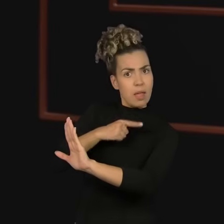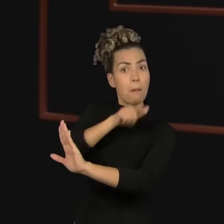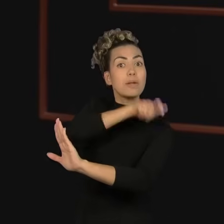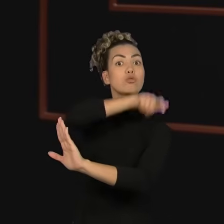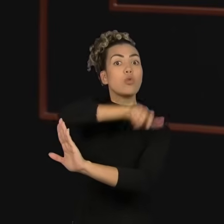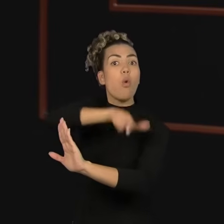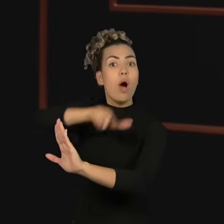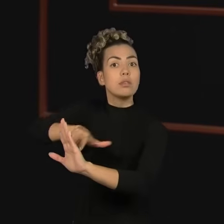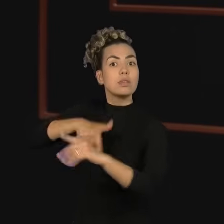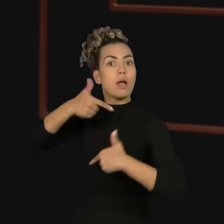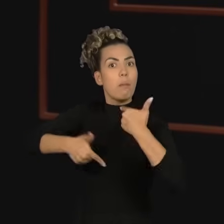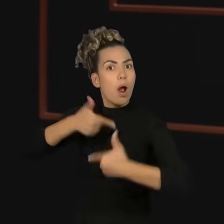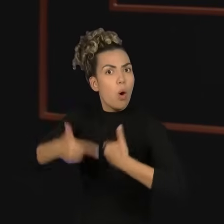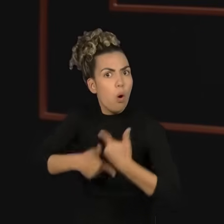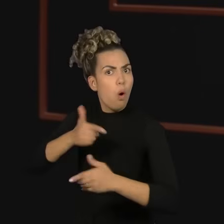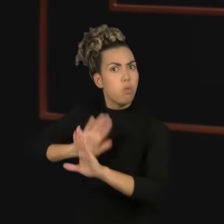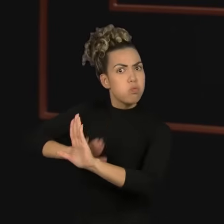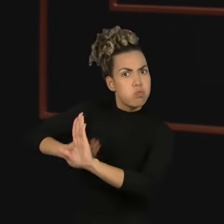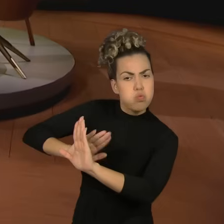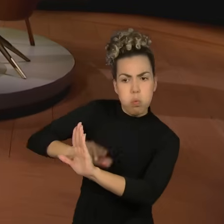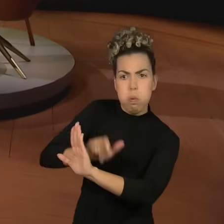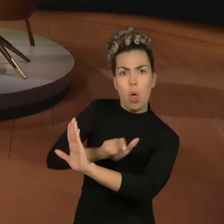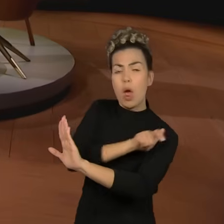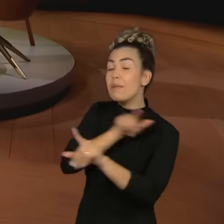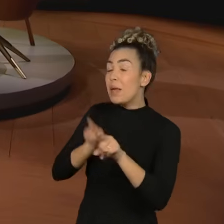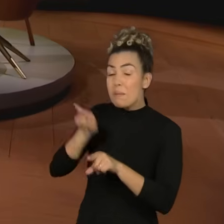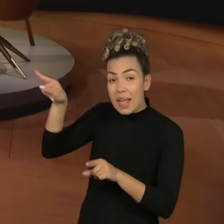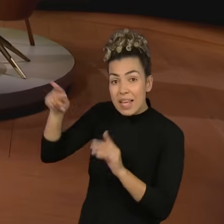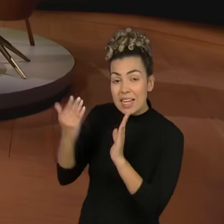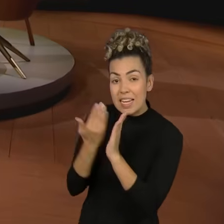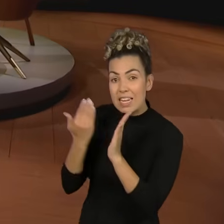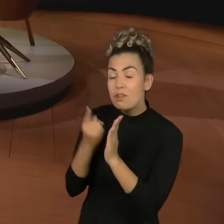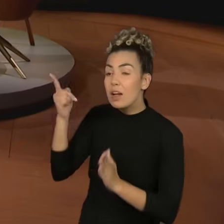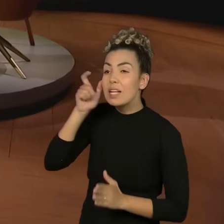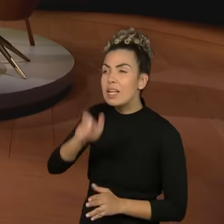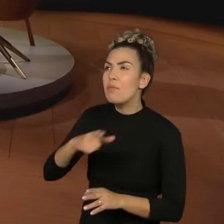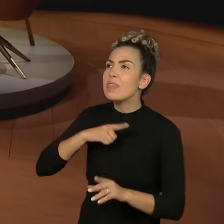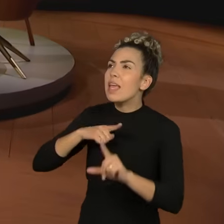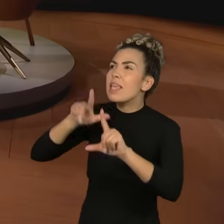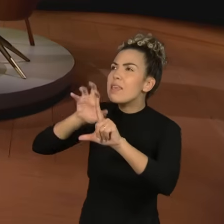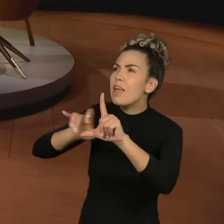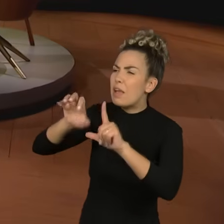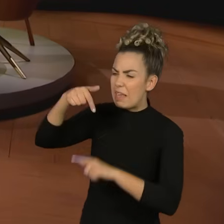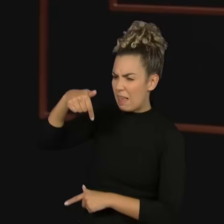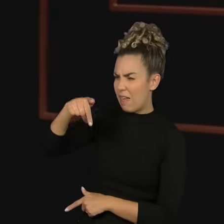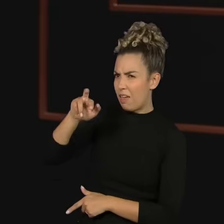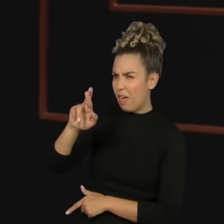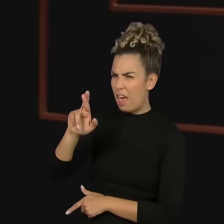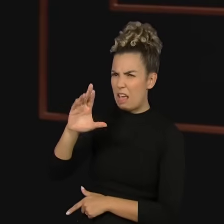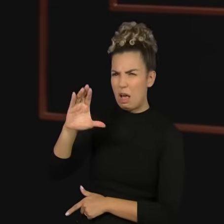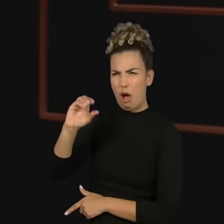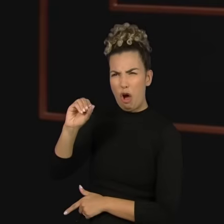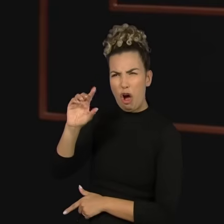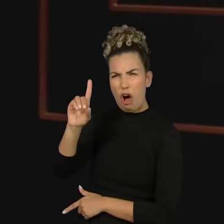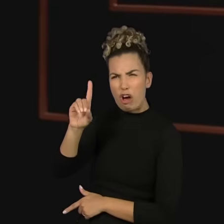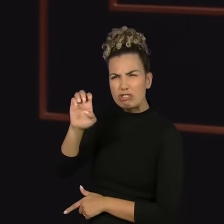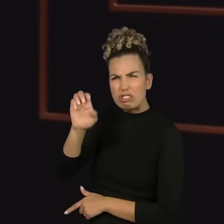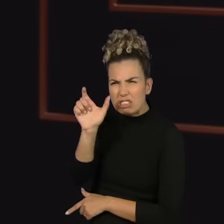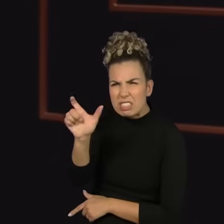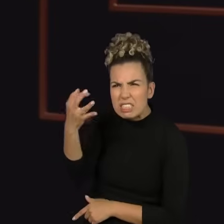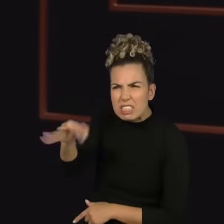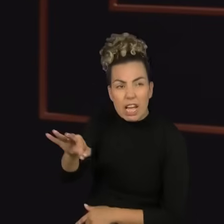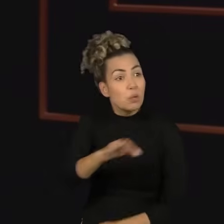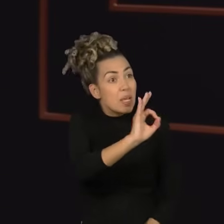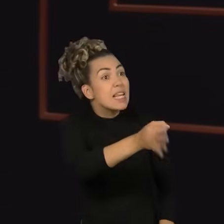é que tem QR Codes, é isso que chama? Isso. Com entrevistas que a pessoa pode assistir no celular. E são,